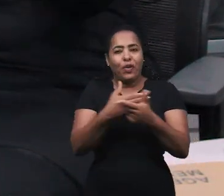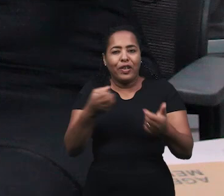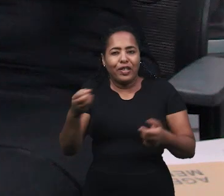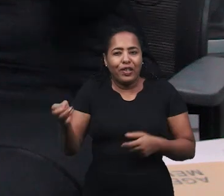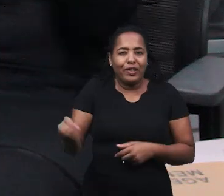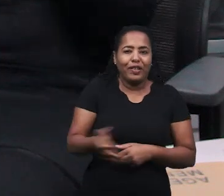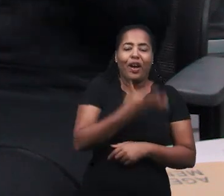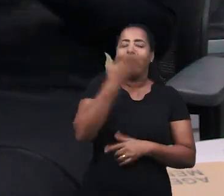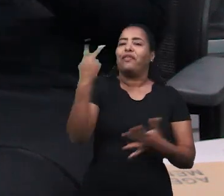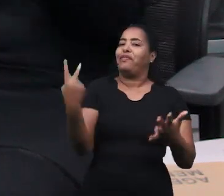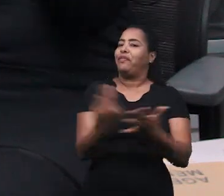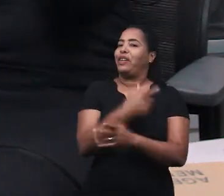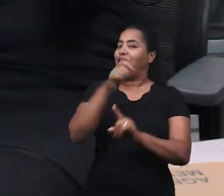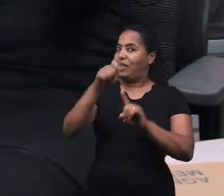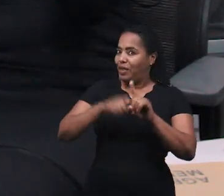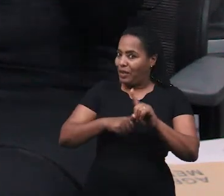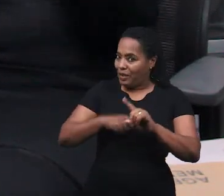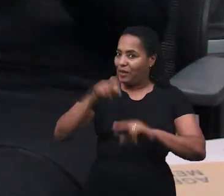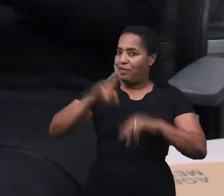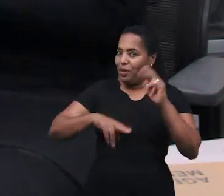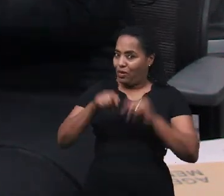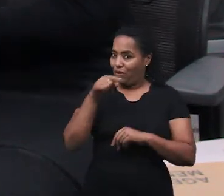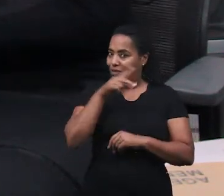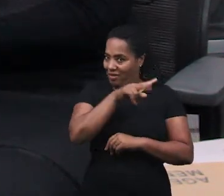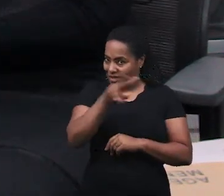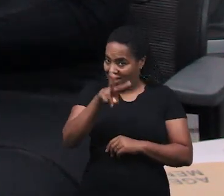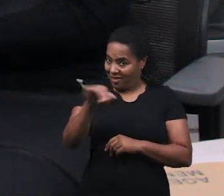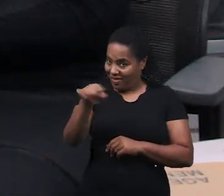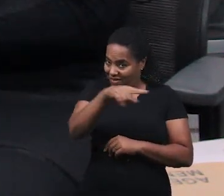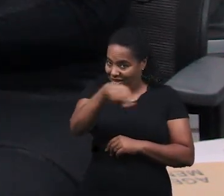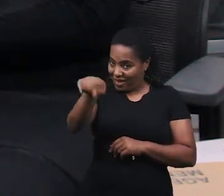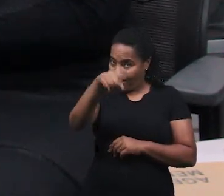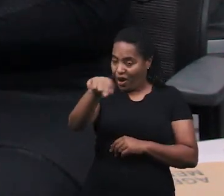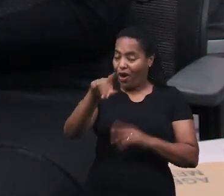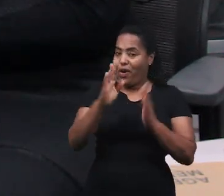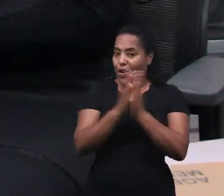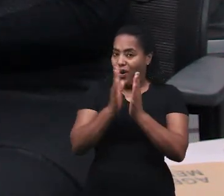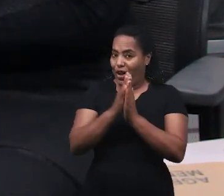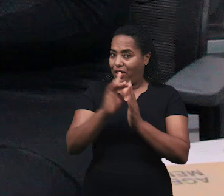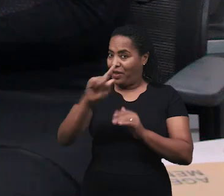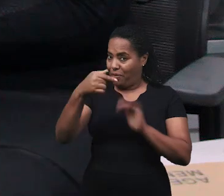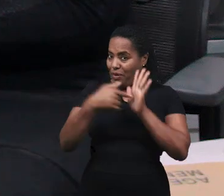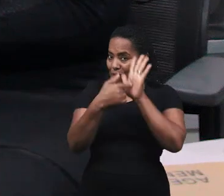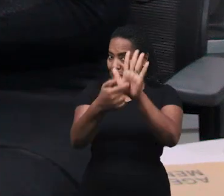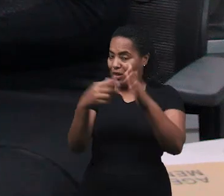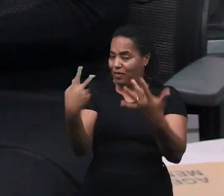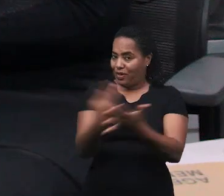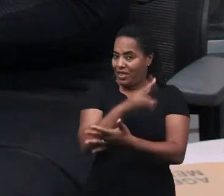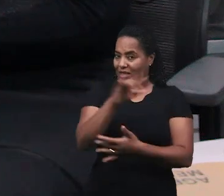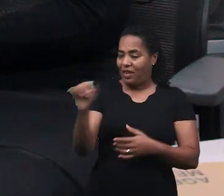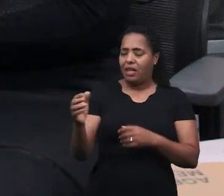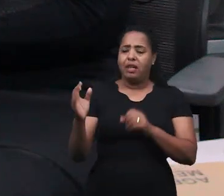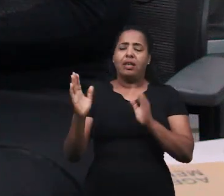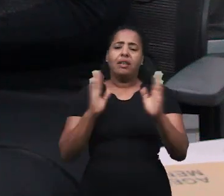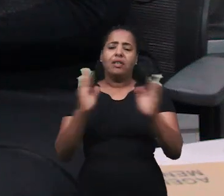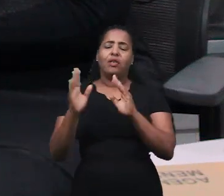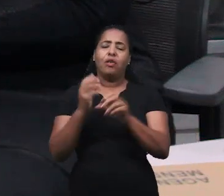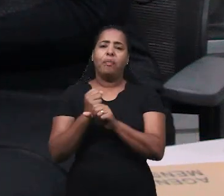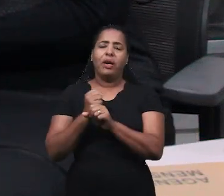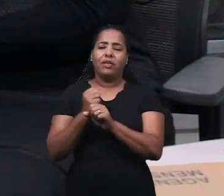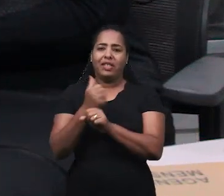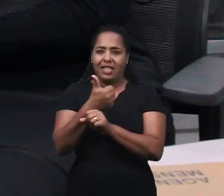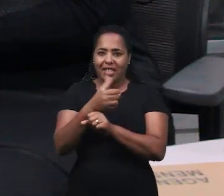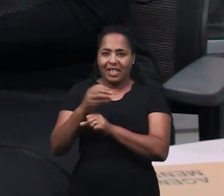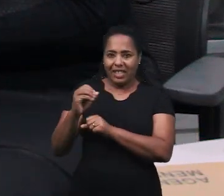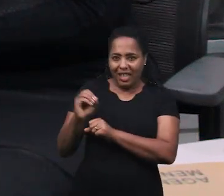nova muito boa que vai acontecer em julho. Vai orando aí, daqui a pouco a gente fala para vocês o que vai acontecer. E nesses 10